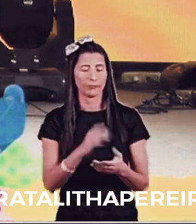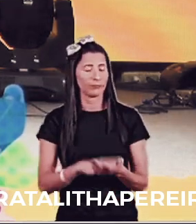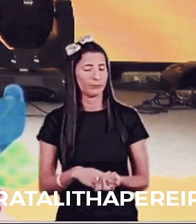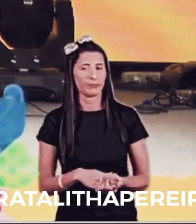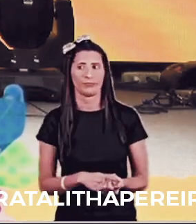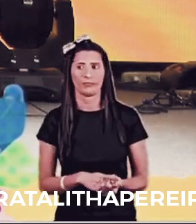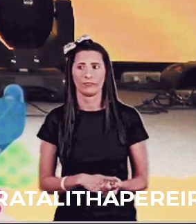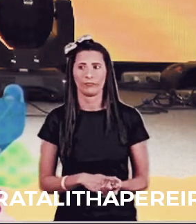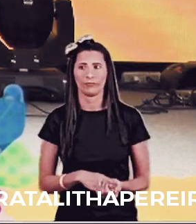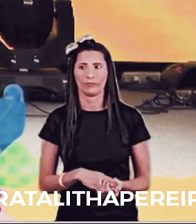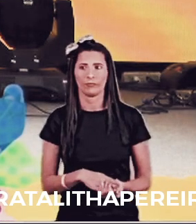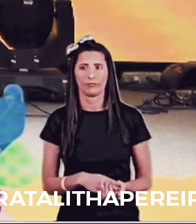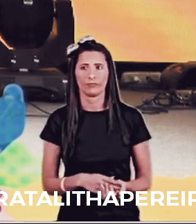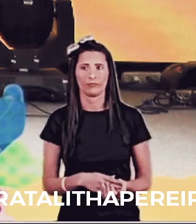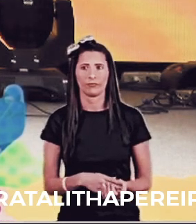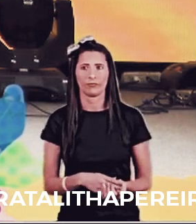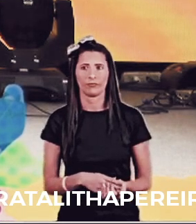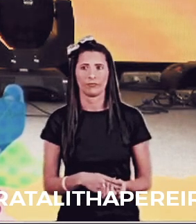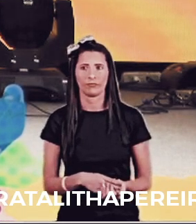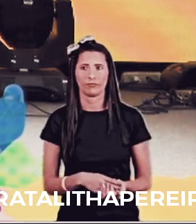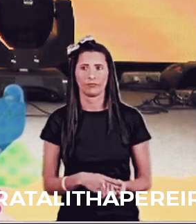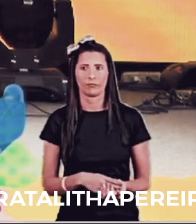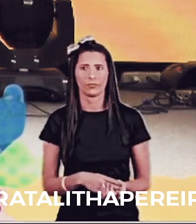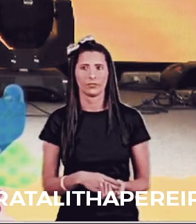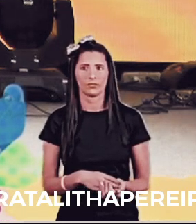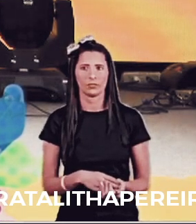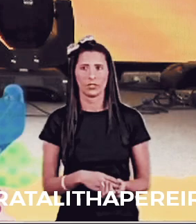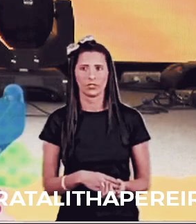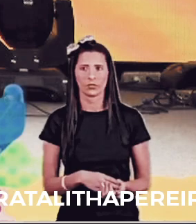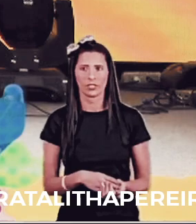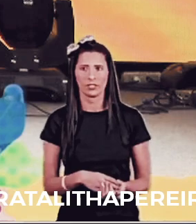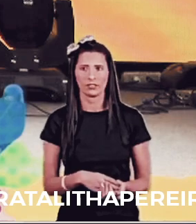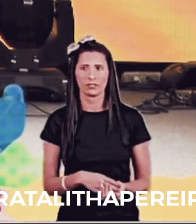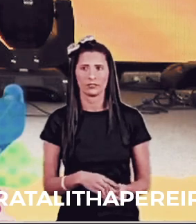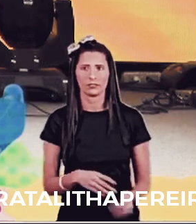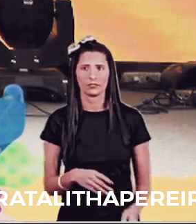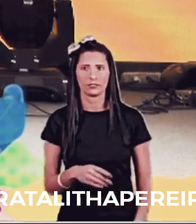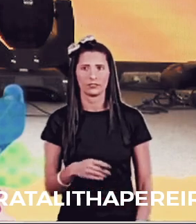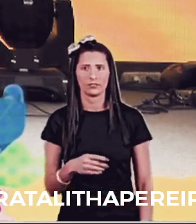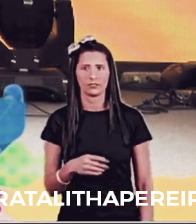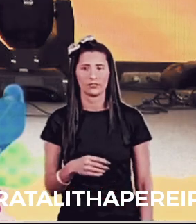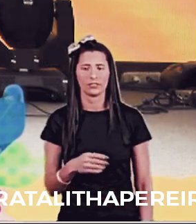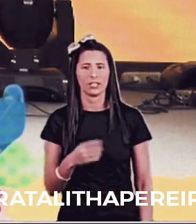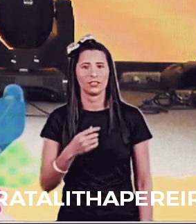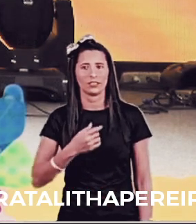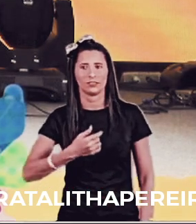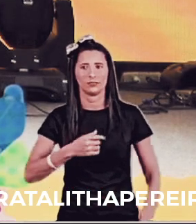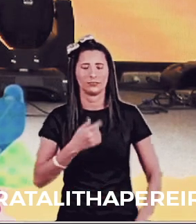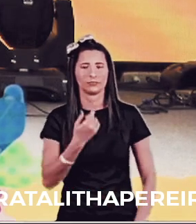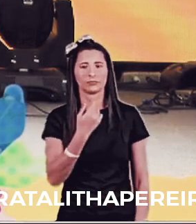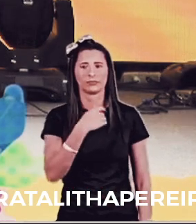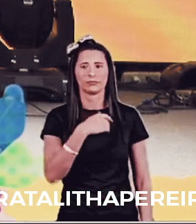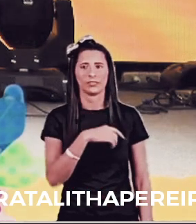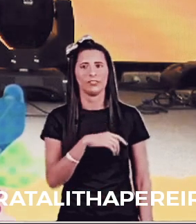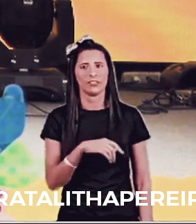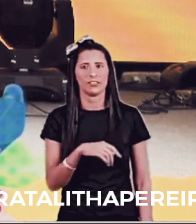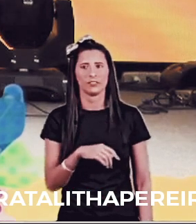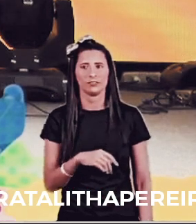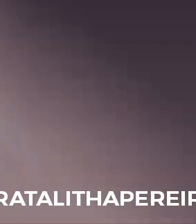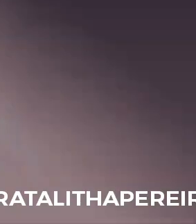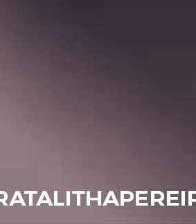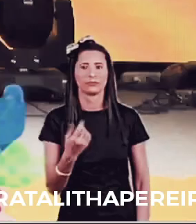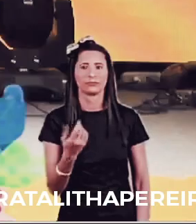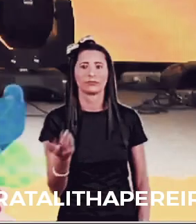o coração é mais importante. Então, se Deus falou que o coração é mais importante, então é porque é. Você não conseguiu